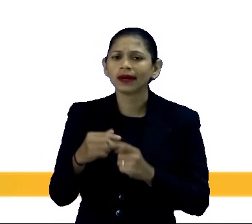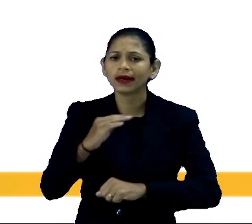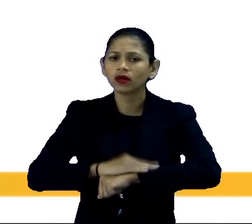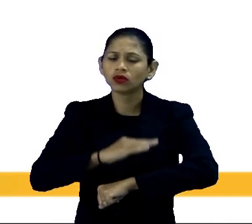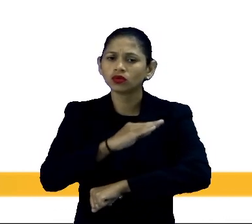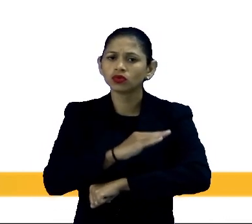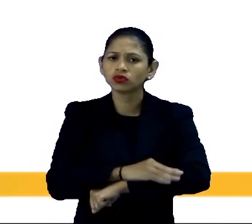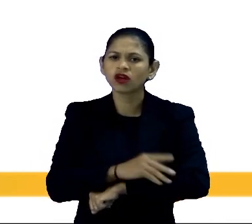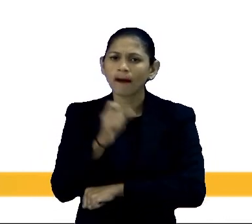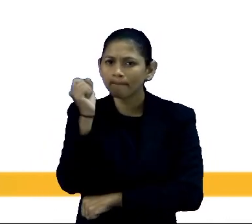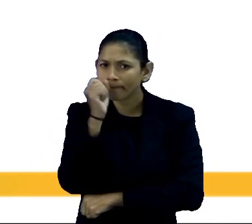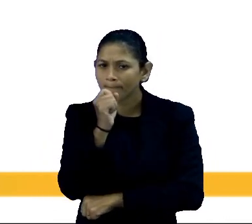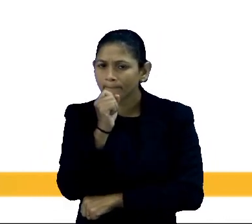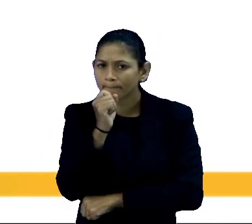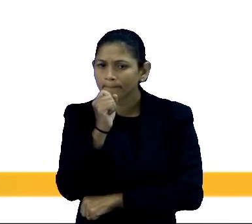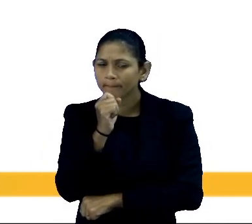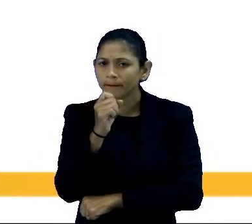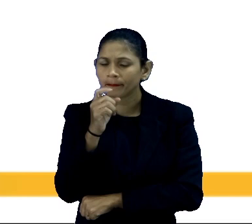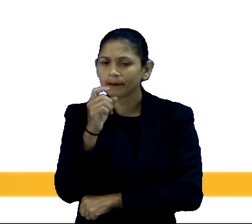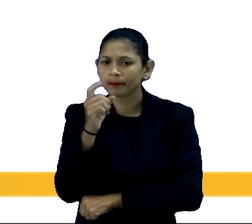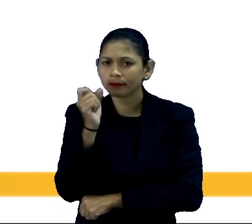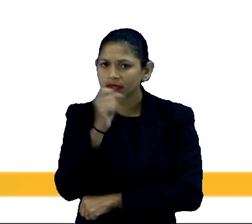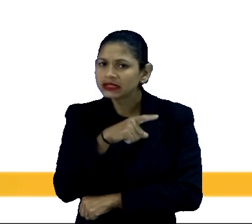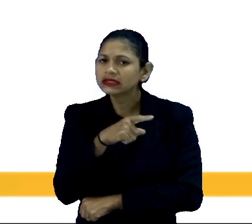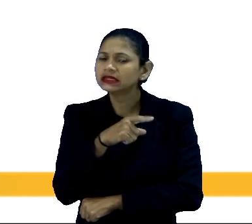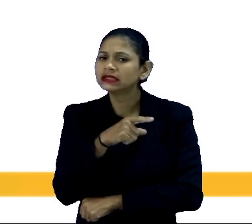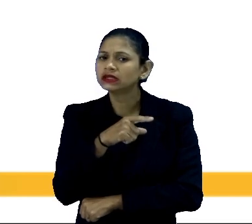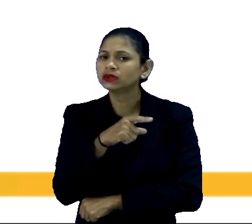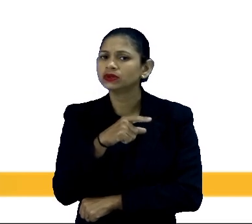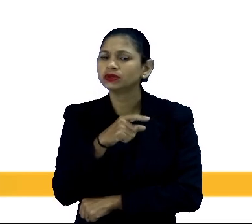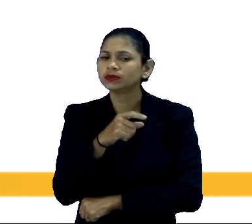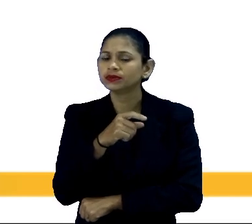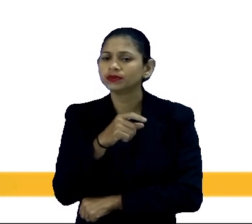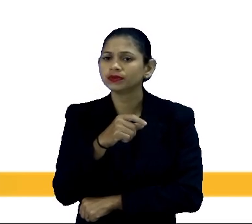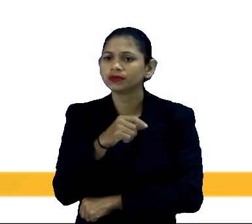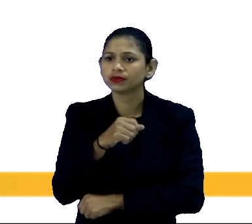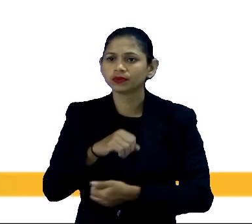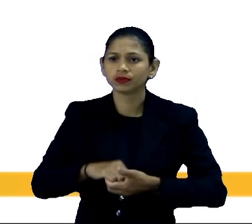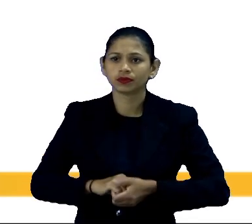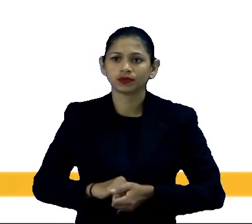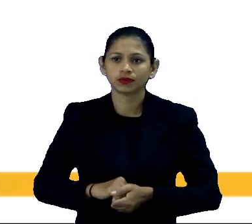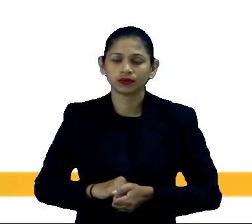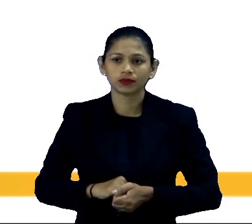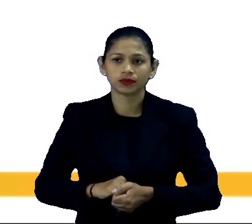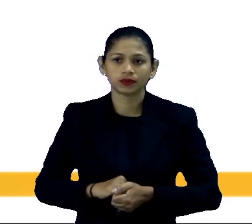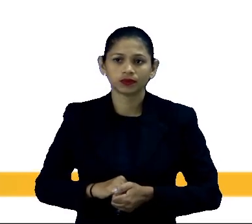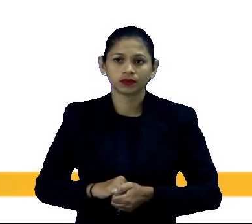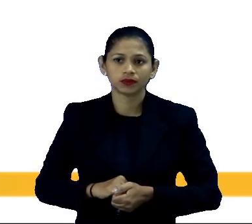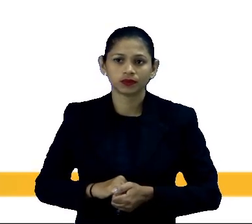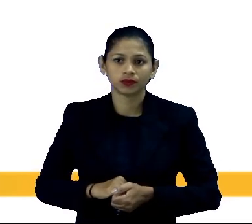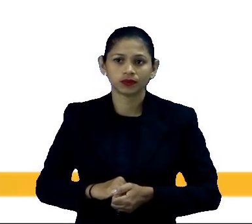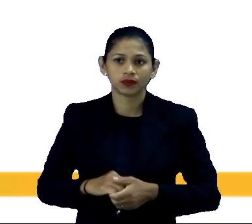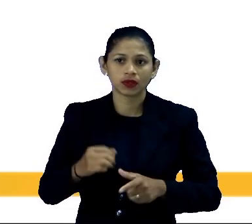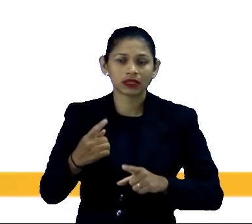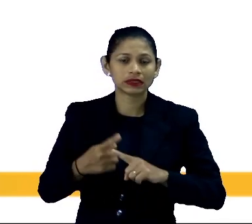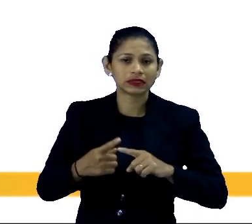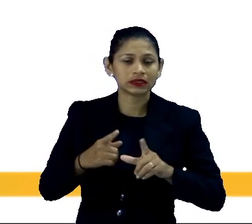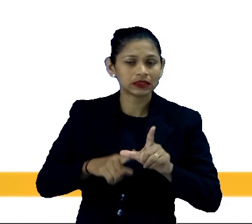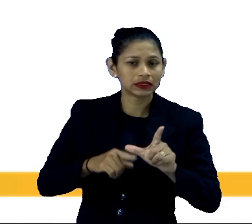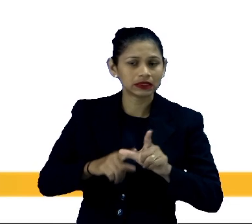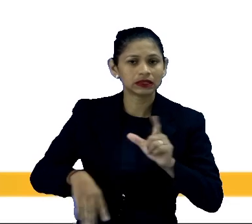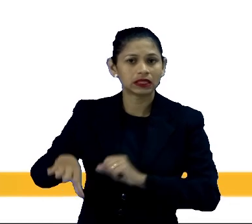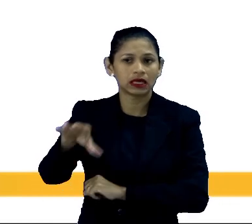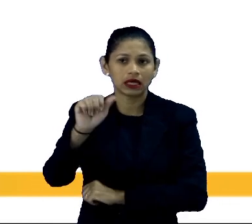alguém lhe achar mais rápido. B, para que os meninos não se livrassem dele. C, porque queria morrer